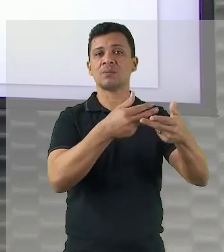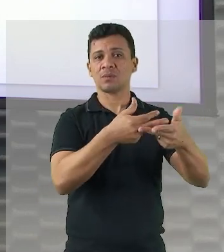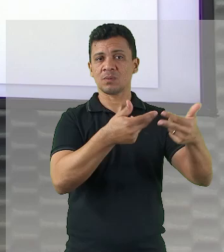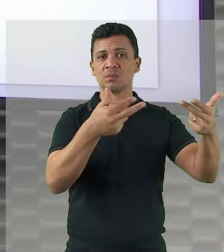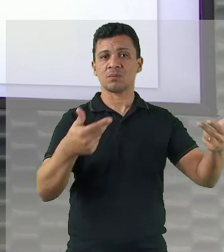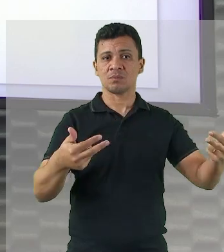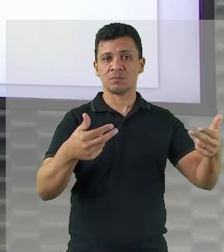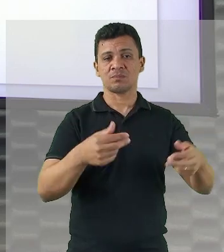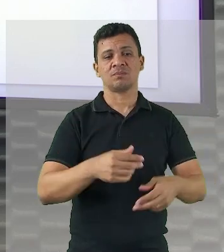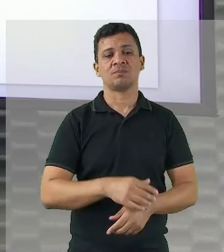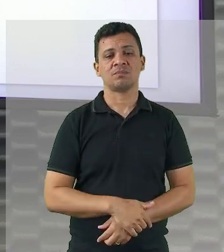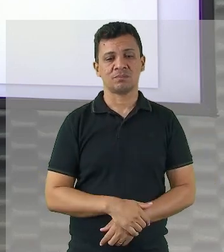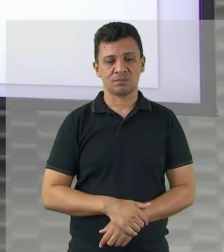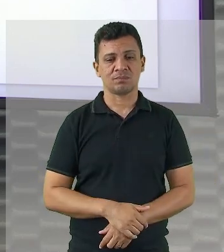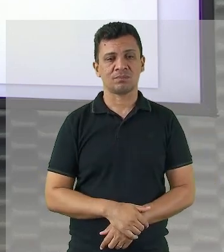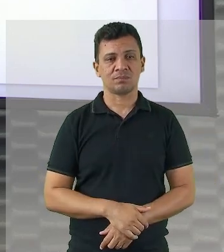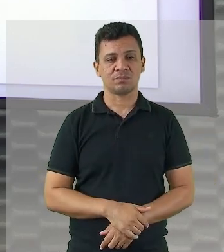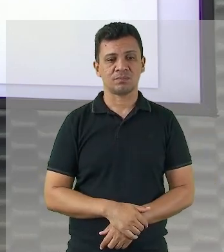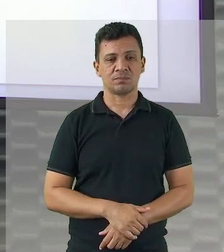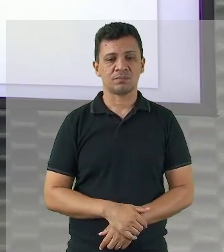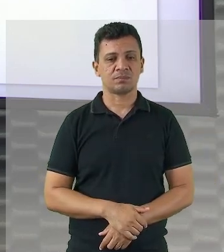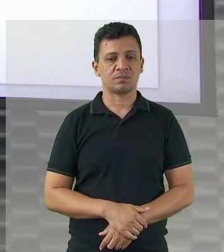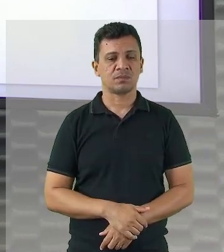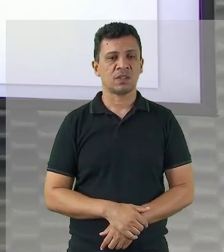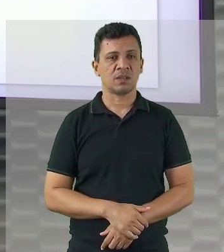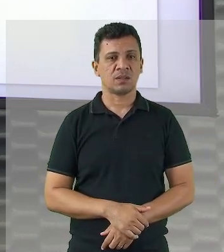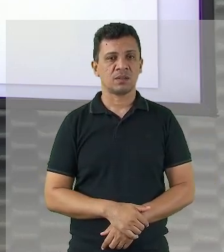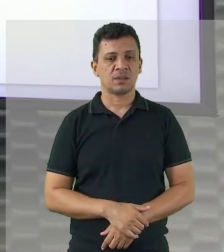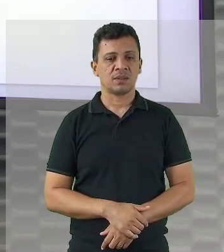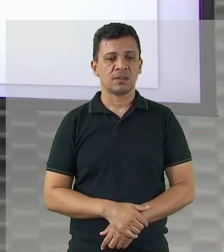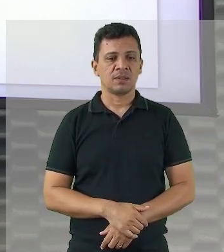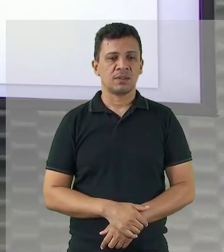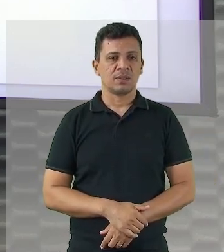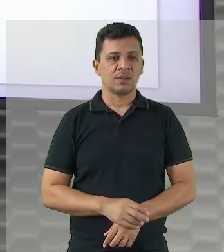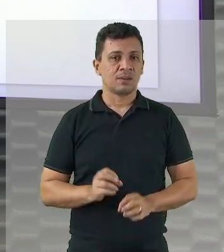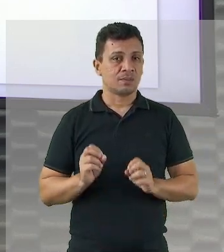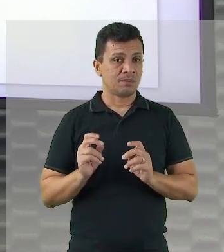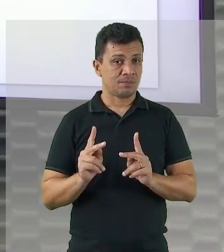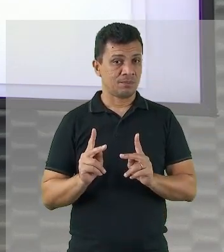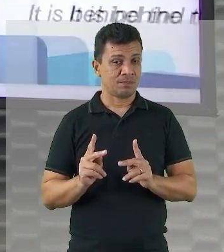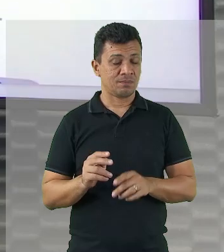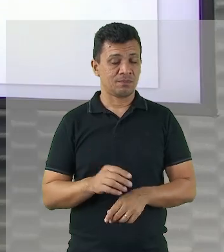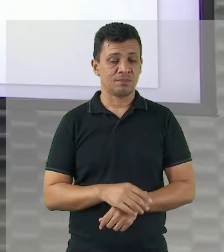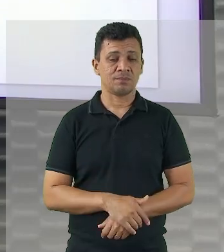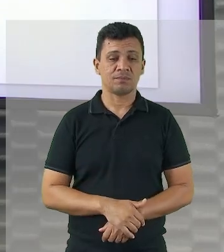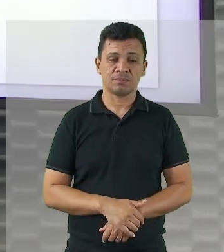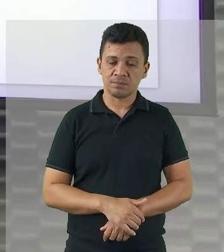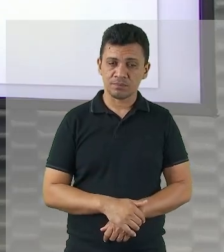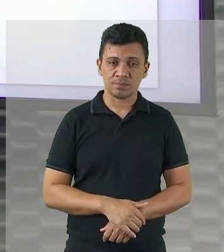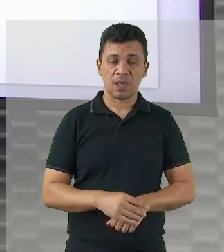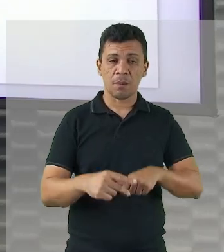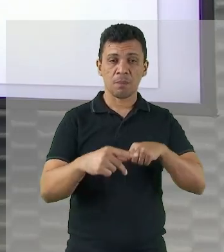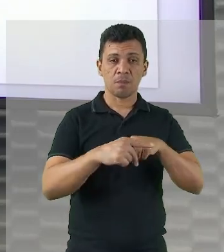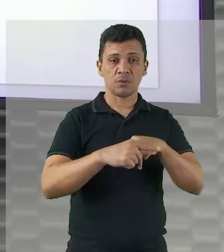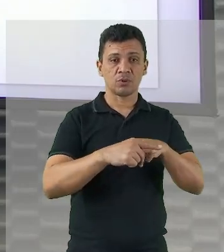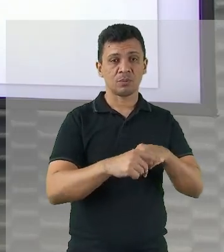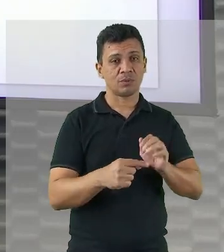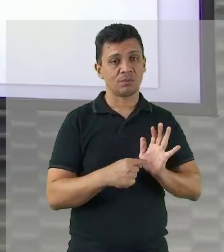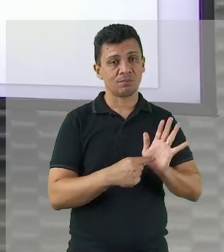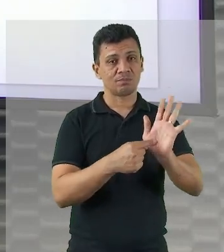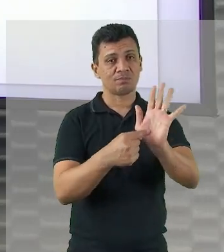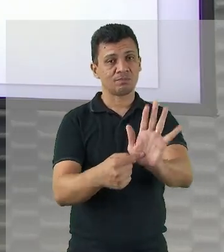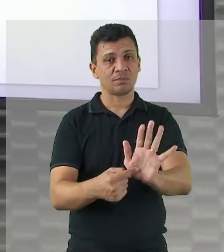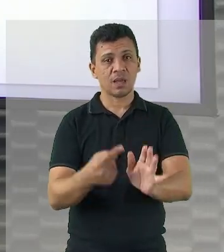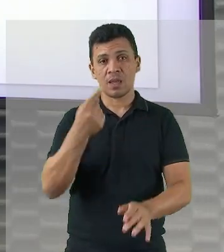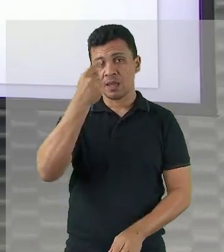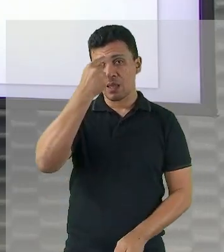aqueles, aquelas, these, estes, estas, tá bom? Então, pronome demonstrativo vai dar essa ideia